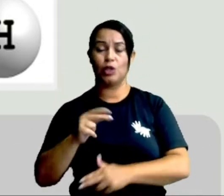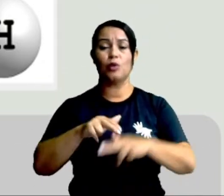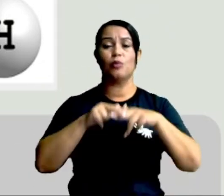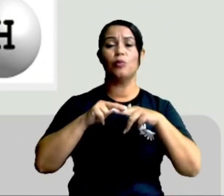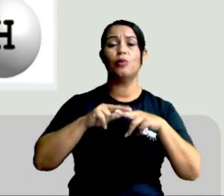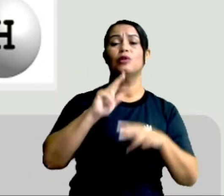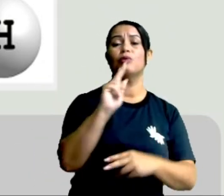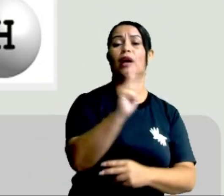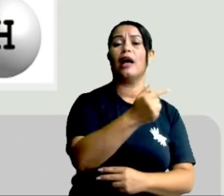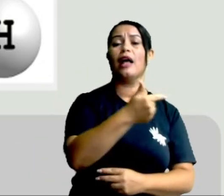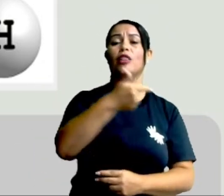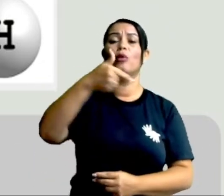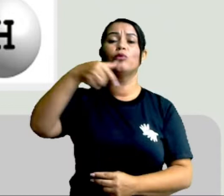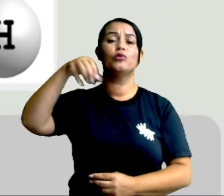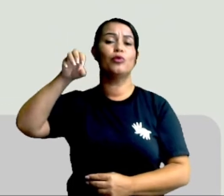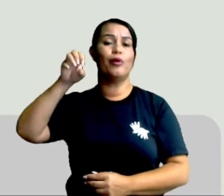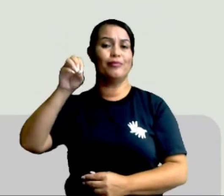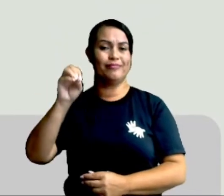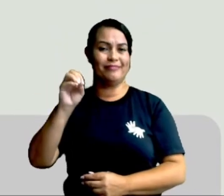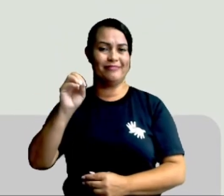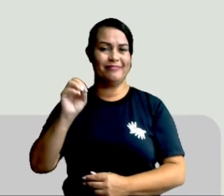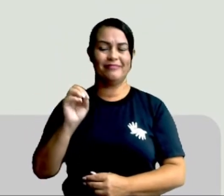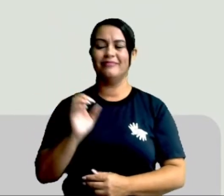de H2O, tá certo?